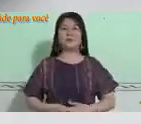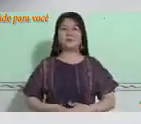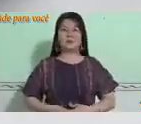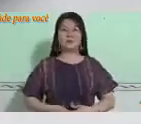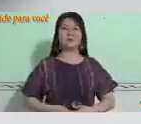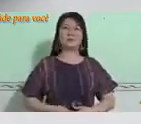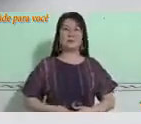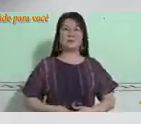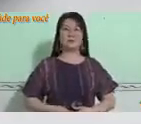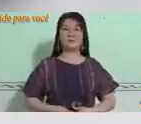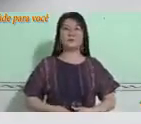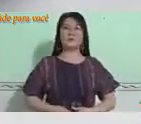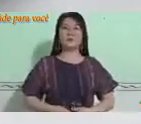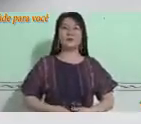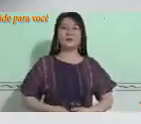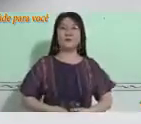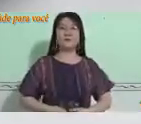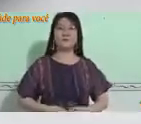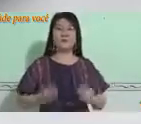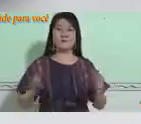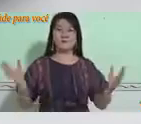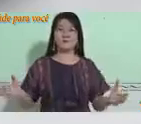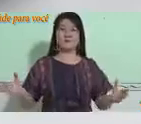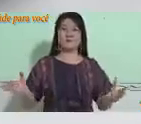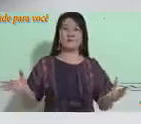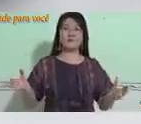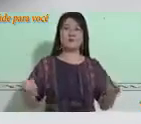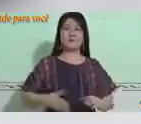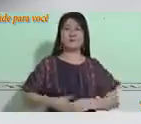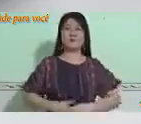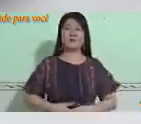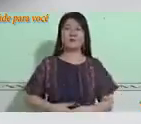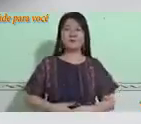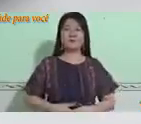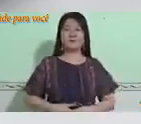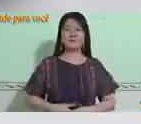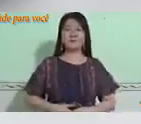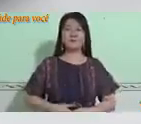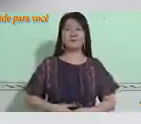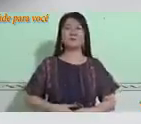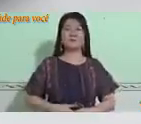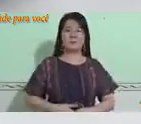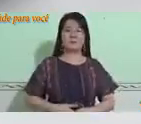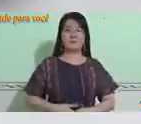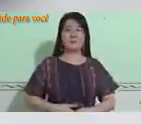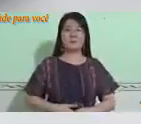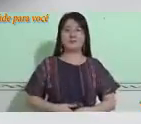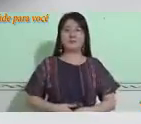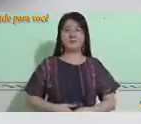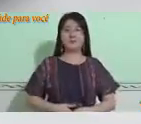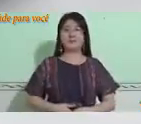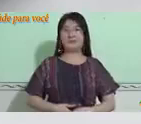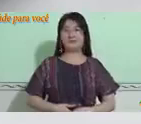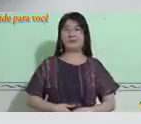excessivo, pode haver apendicite, pode haver má absorção de nutrientes, deixando o indivíduo